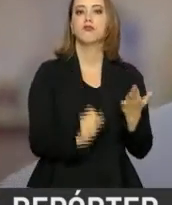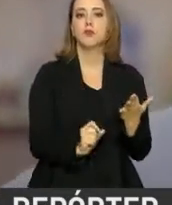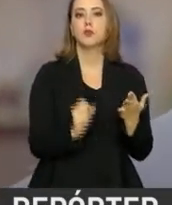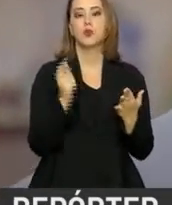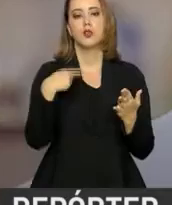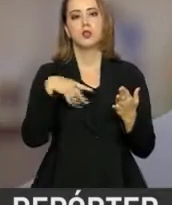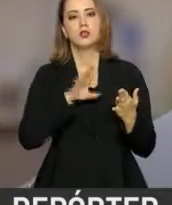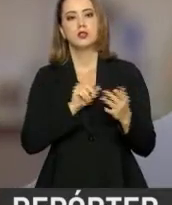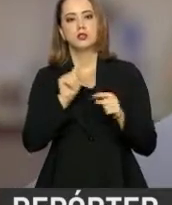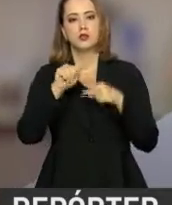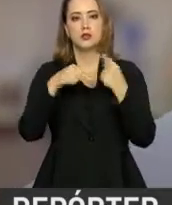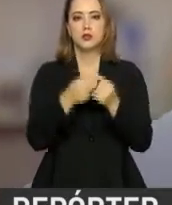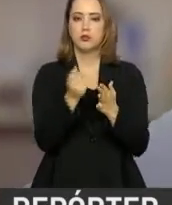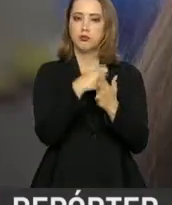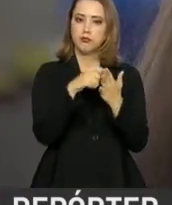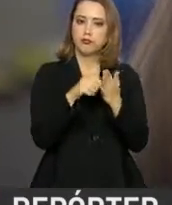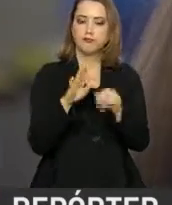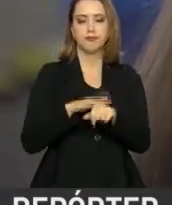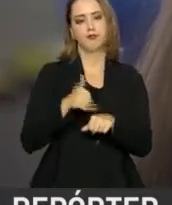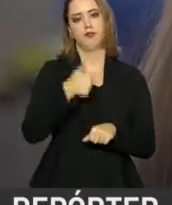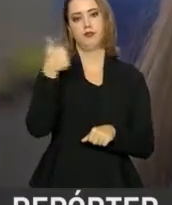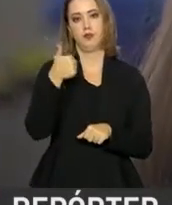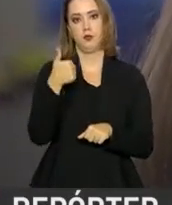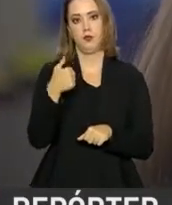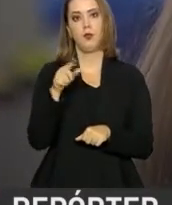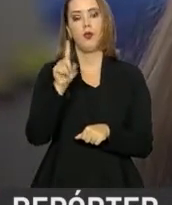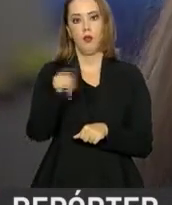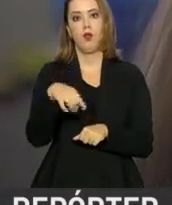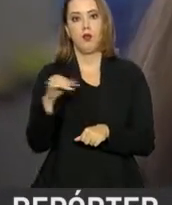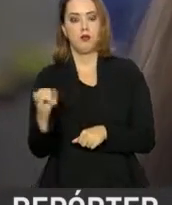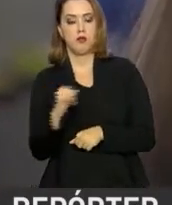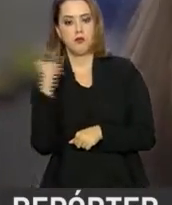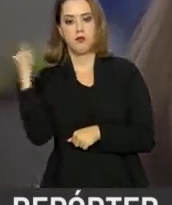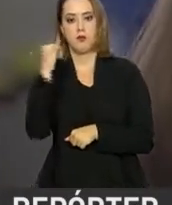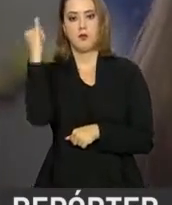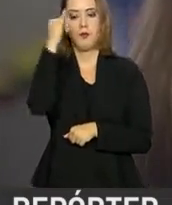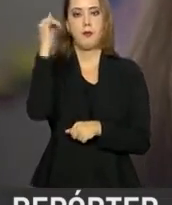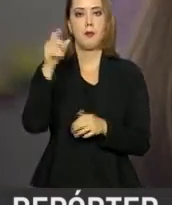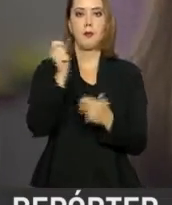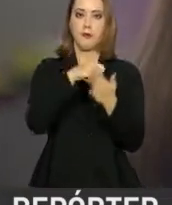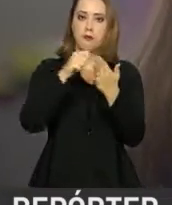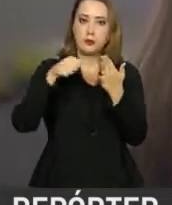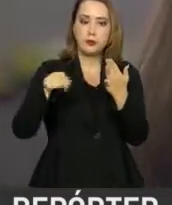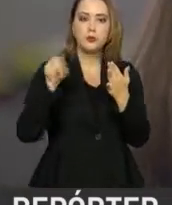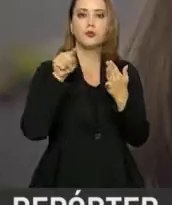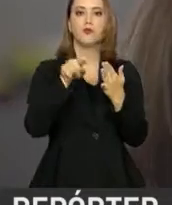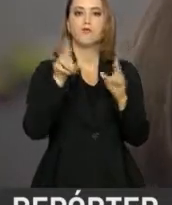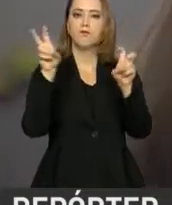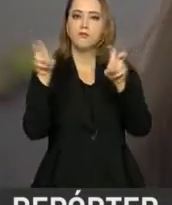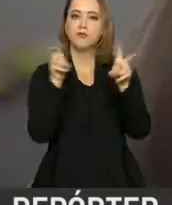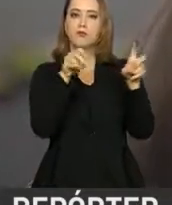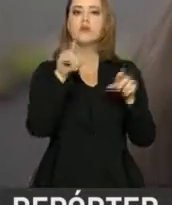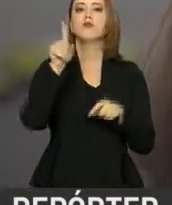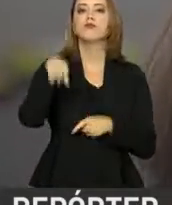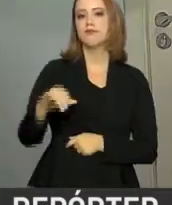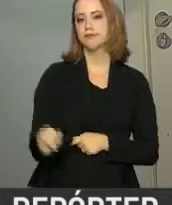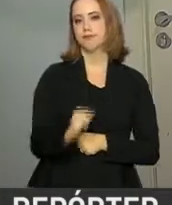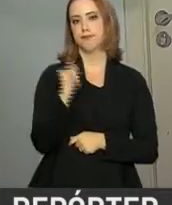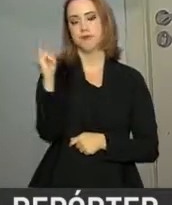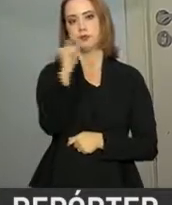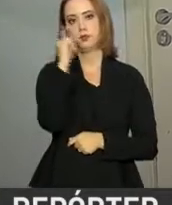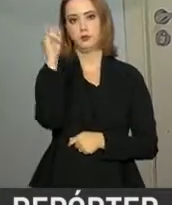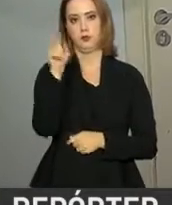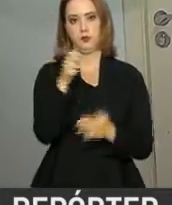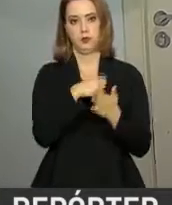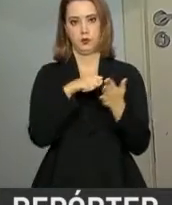que a relação fique mais produtiva é muito importante e dançam porque ela está bastante na atualidade e sistemas também vale muito para a redenção e